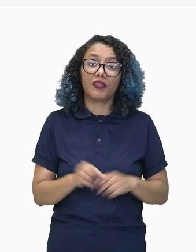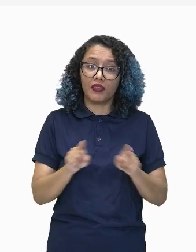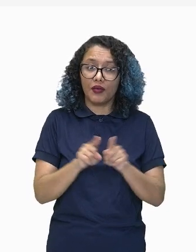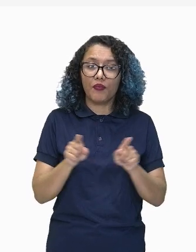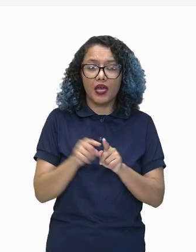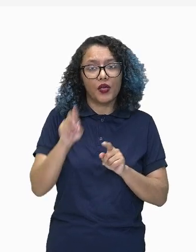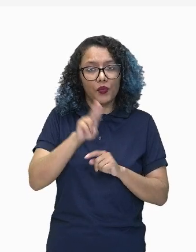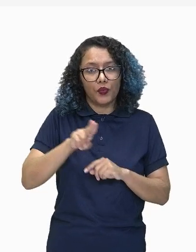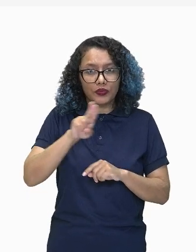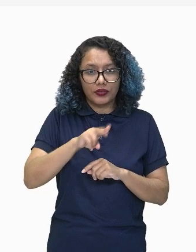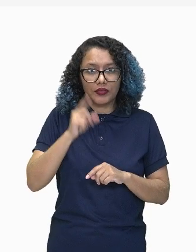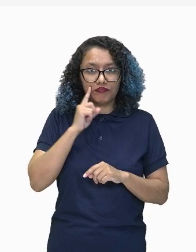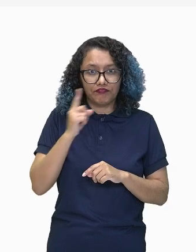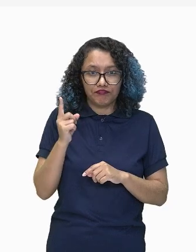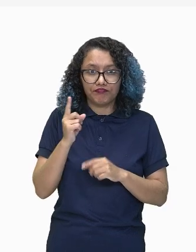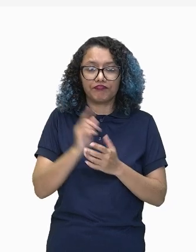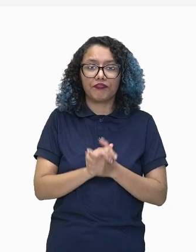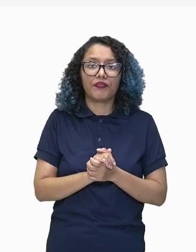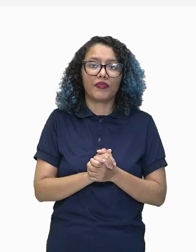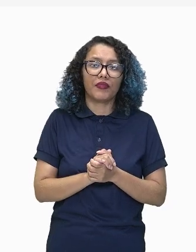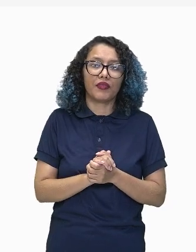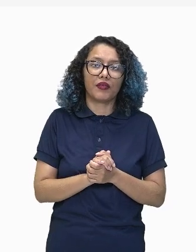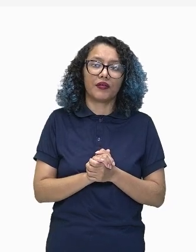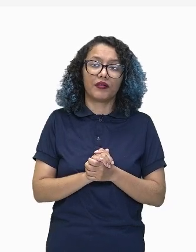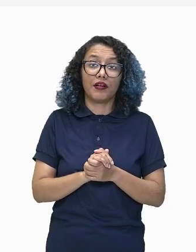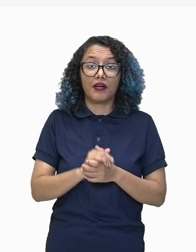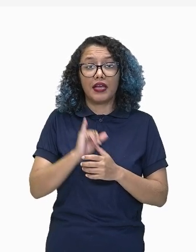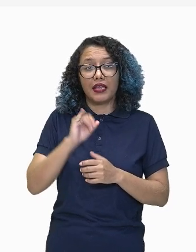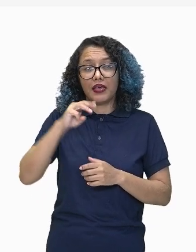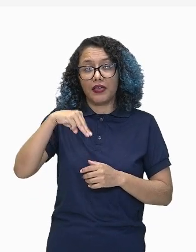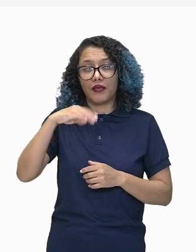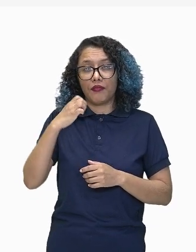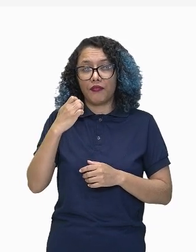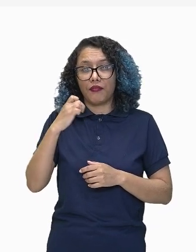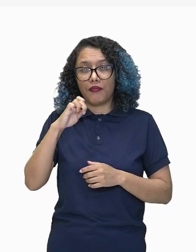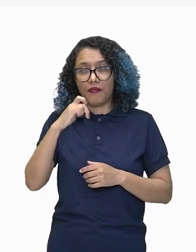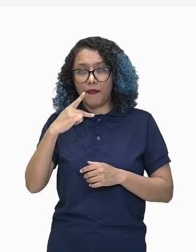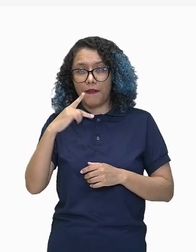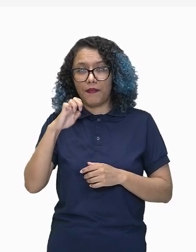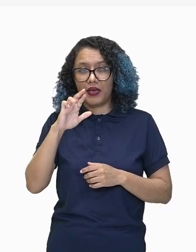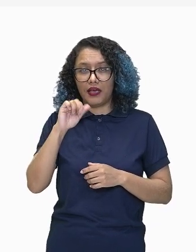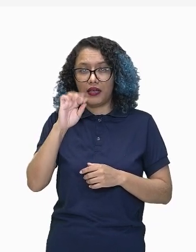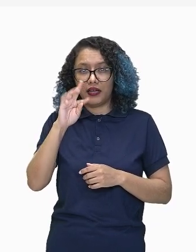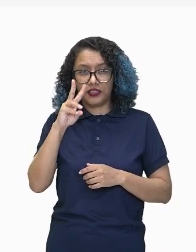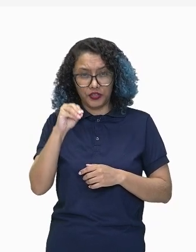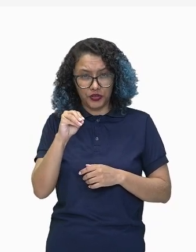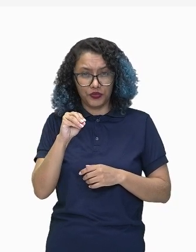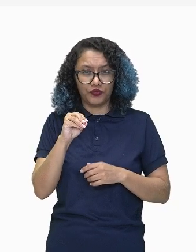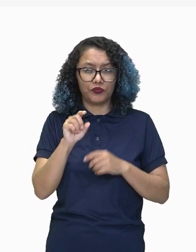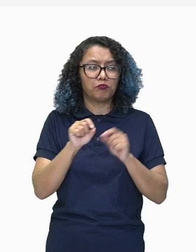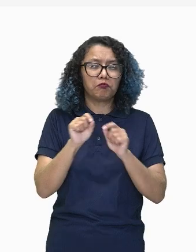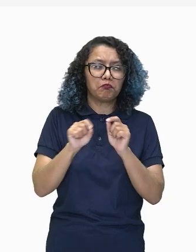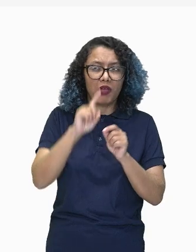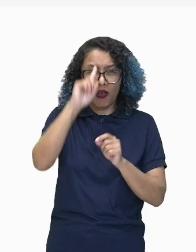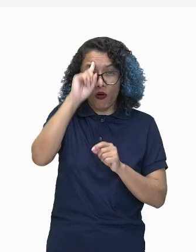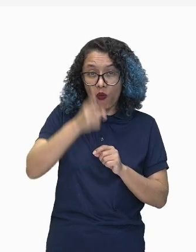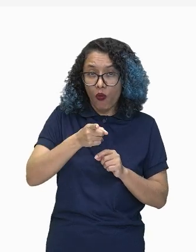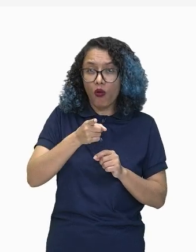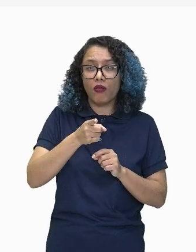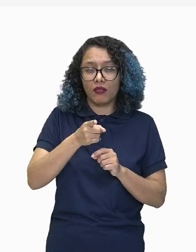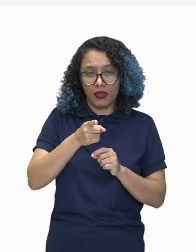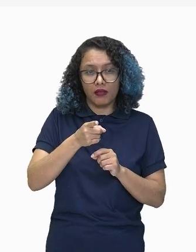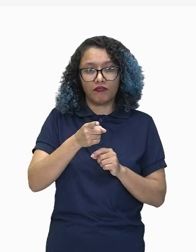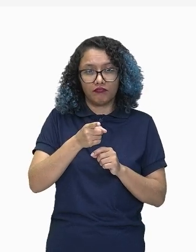vamos utilizar o imperativo, a forma imperativa, que é quando você dá uma ordem ou dá um comando para alguém fazer